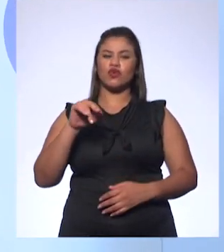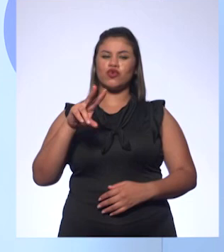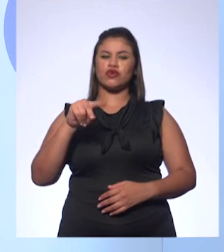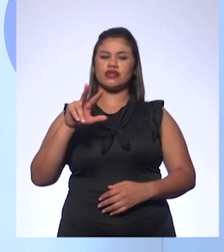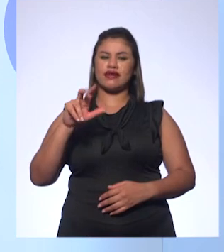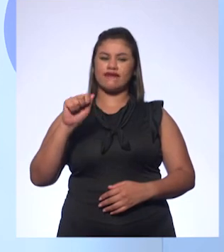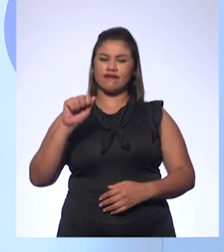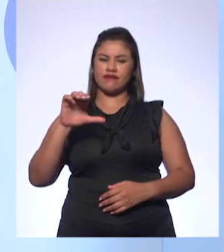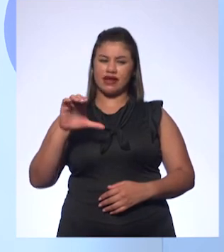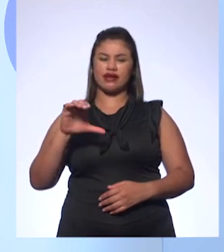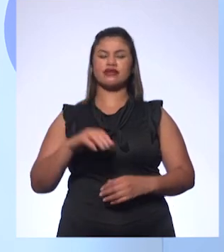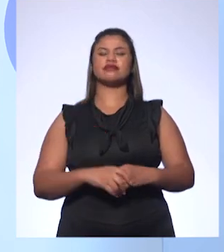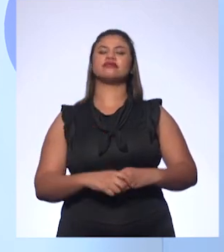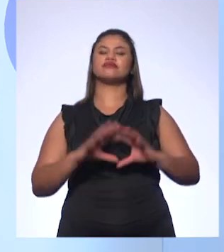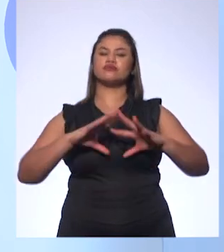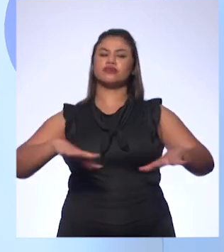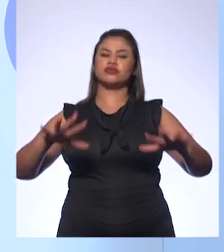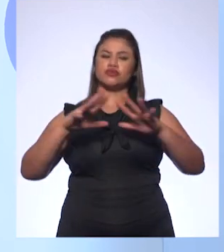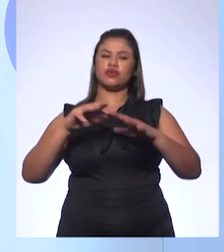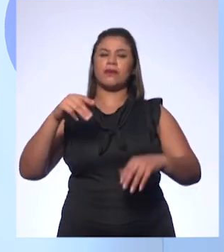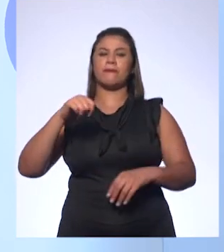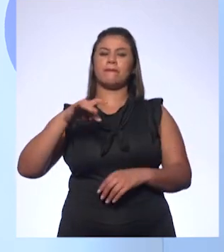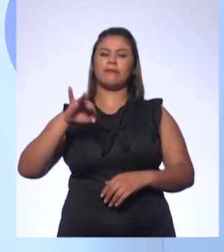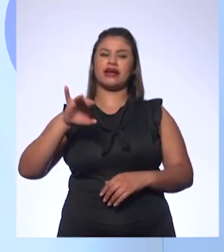o Matheus participando.